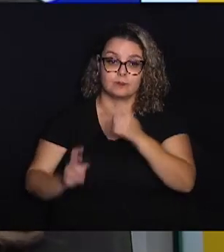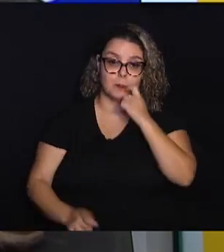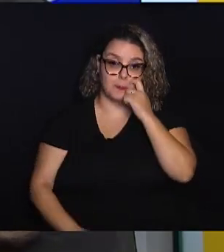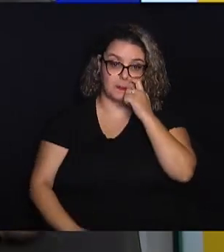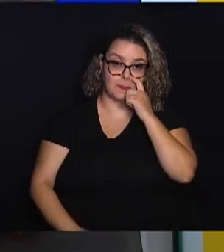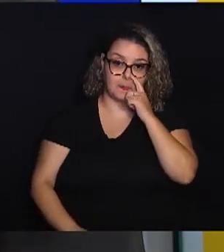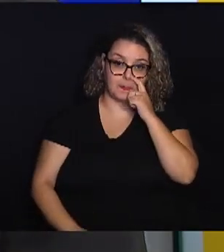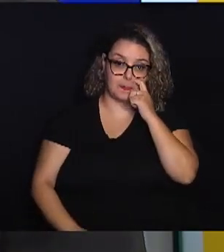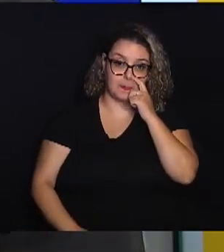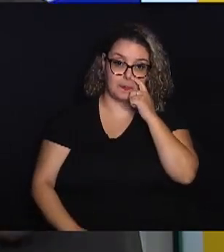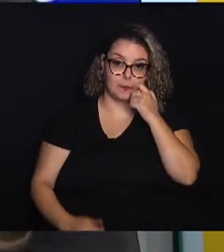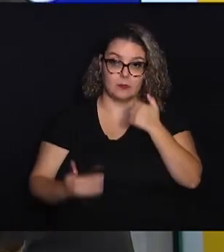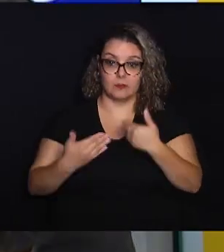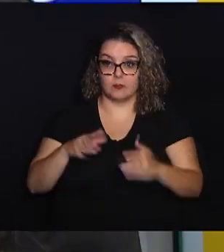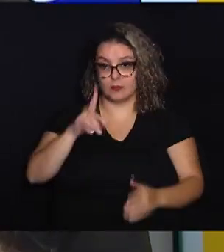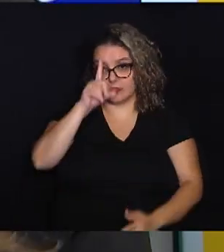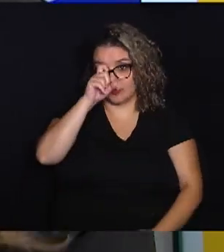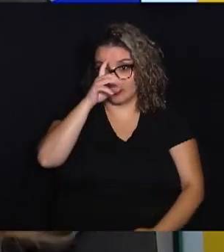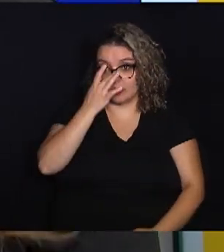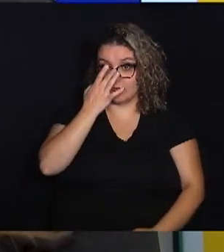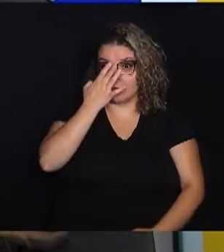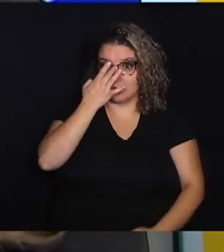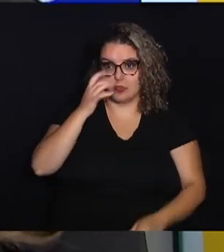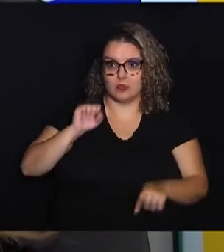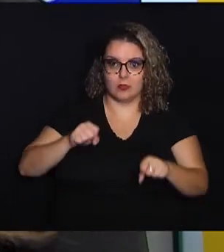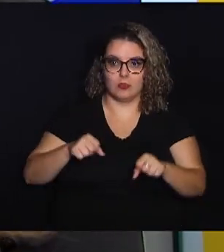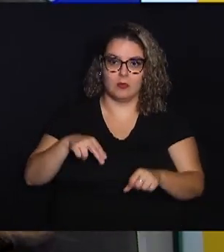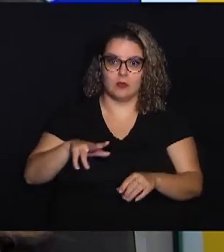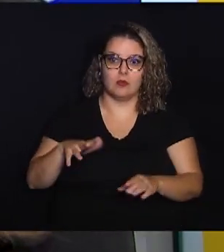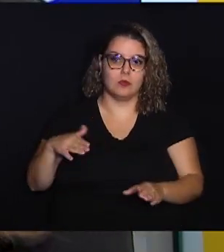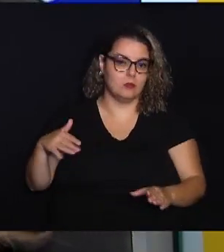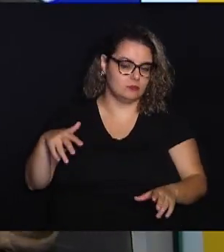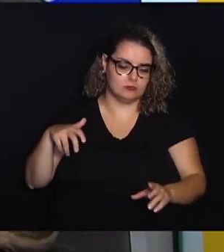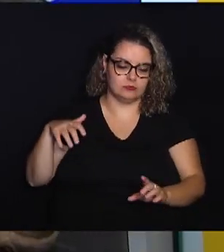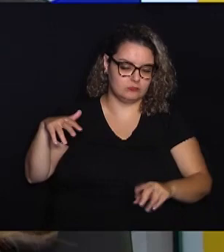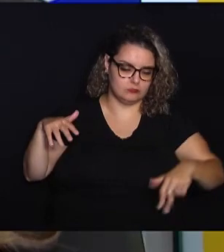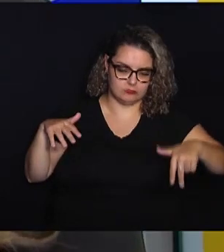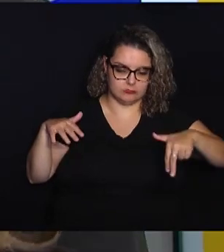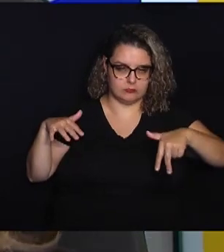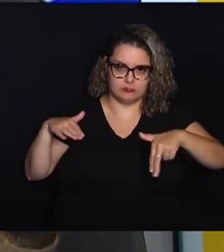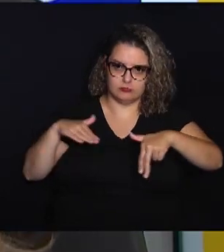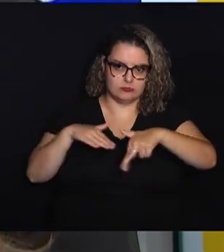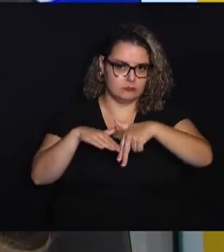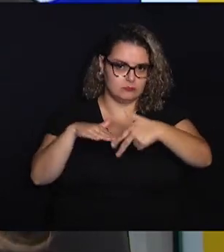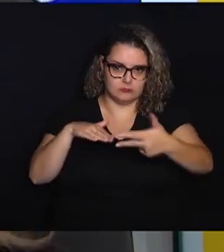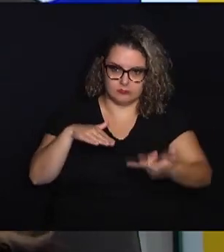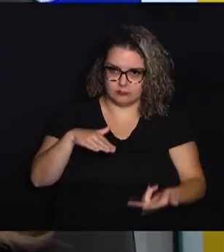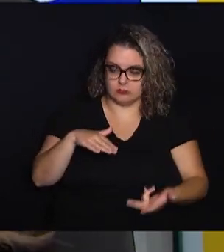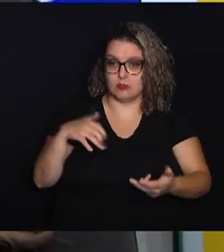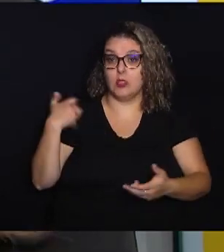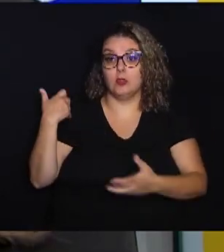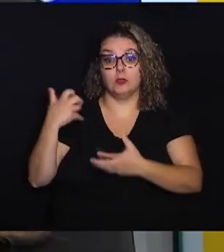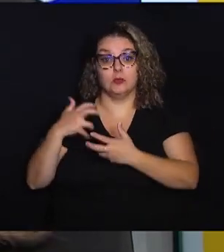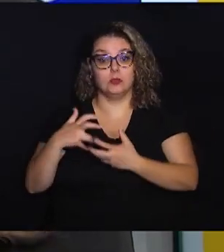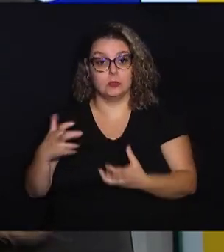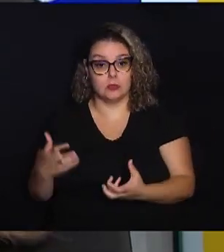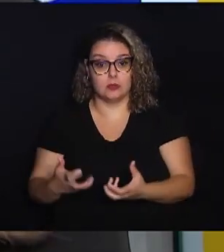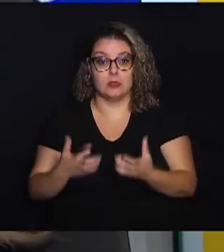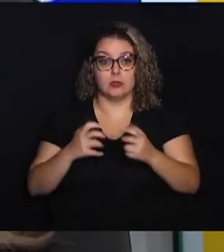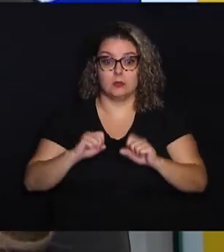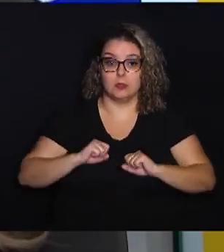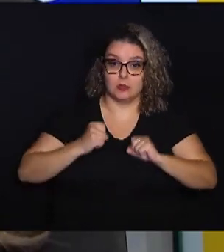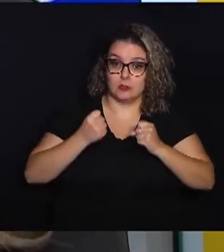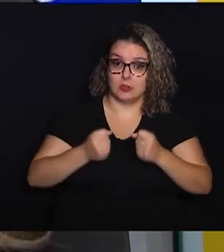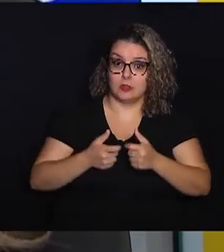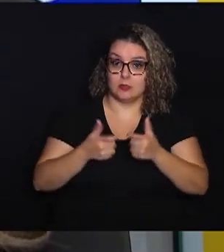no hospital, ou moto, ou atropelamento, né? Então a questão do atropelamento do idoso, a gente está querendo reforçar